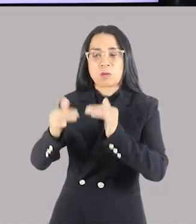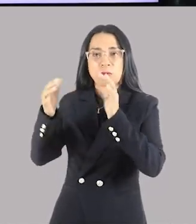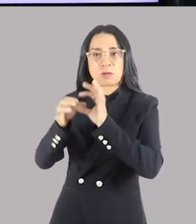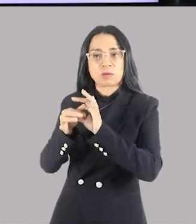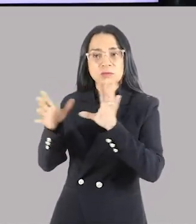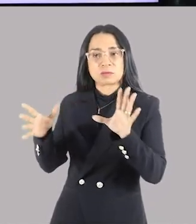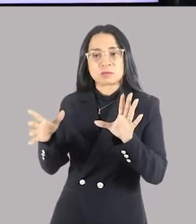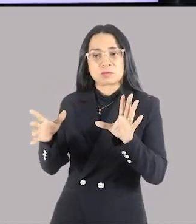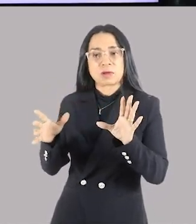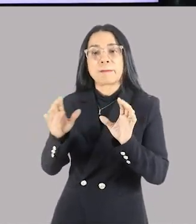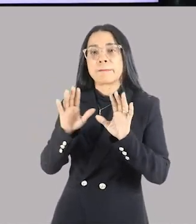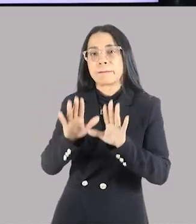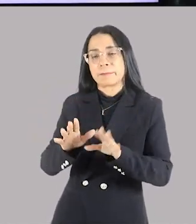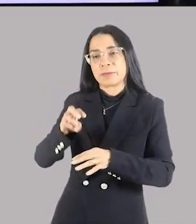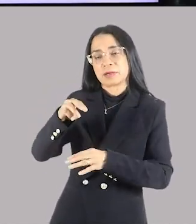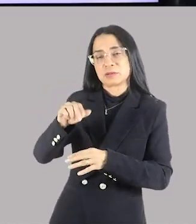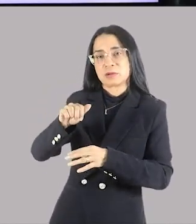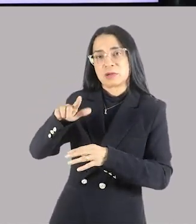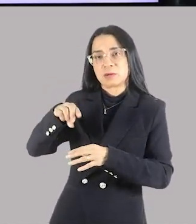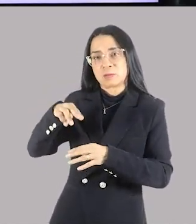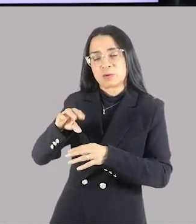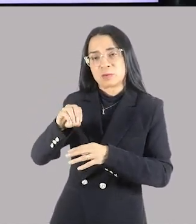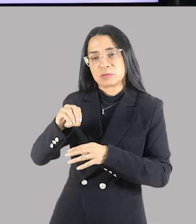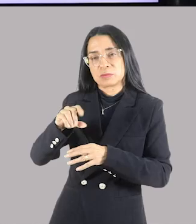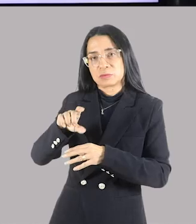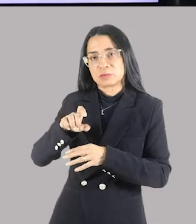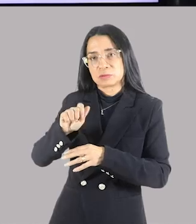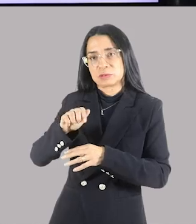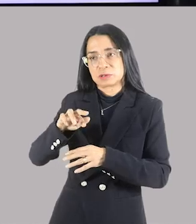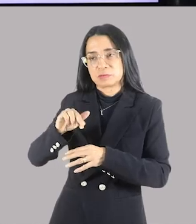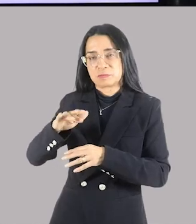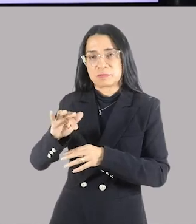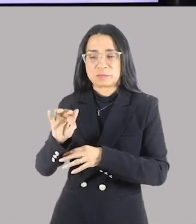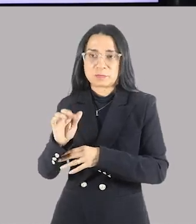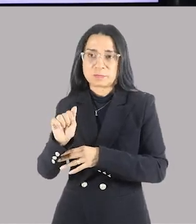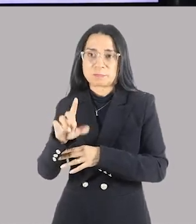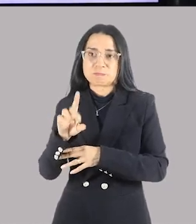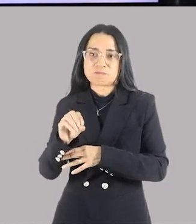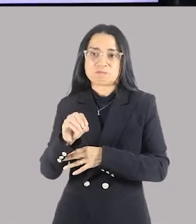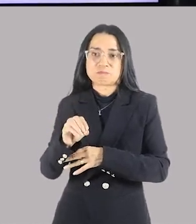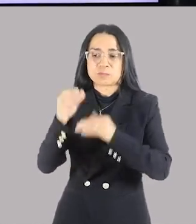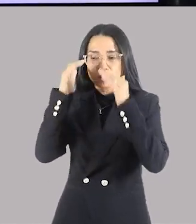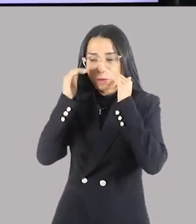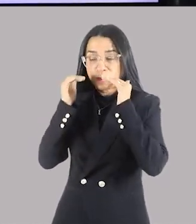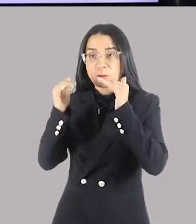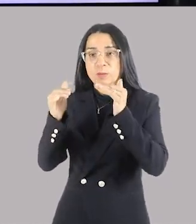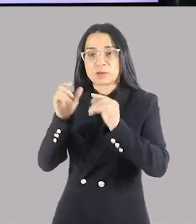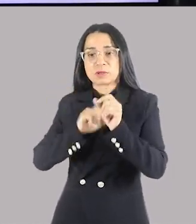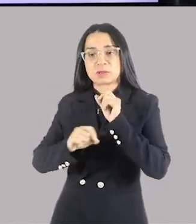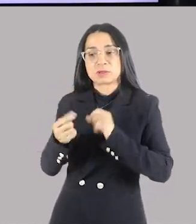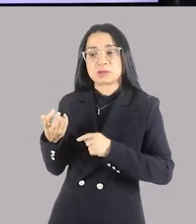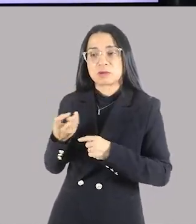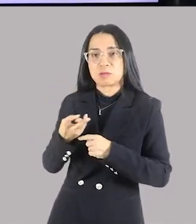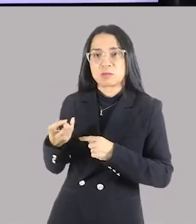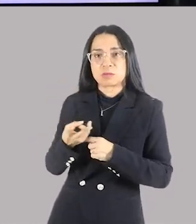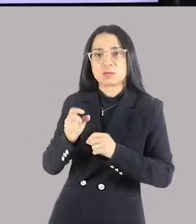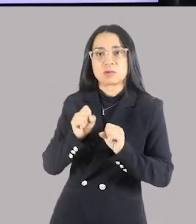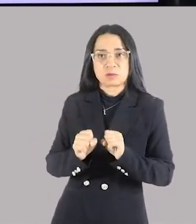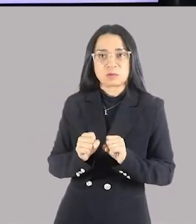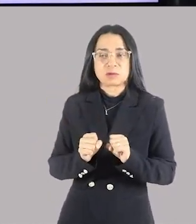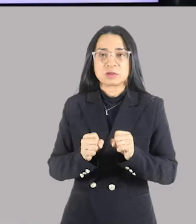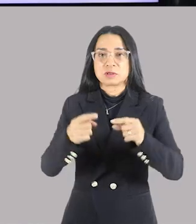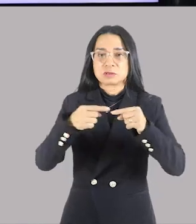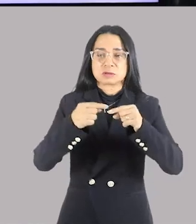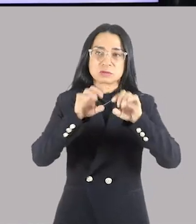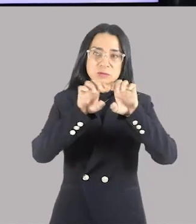Mas um almoxarifado, por exemplo, é um órgão subalterno, quanto à posição estatal. Ambos podem ser, quanto à